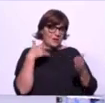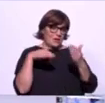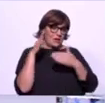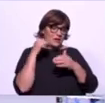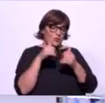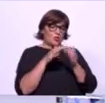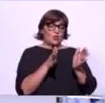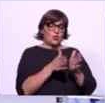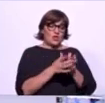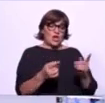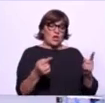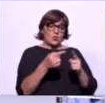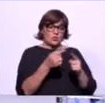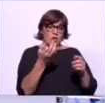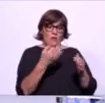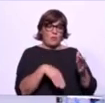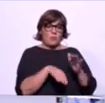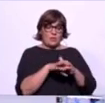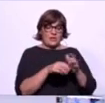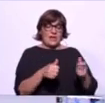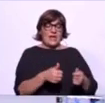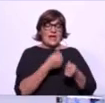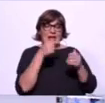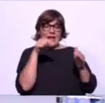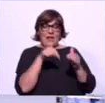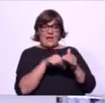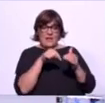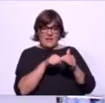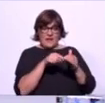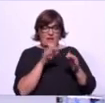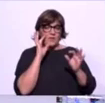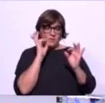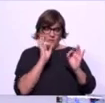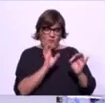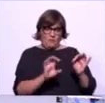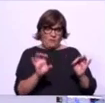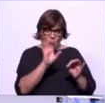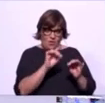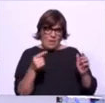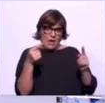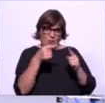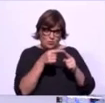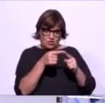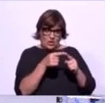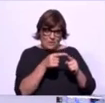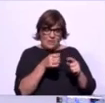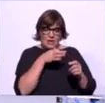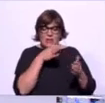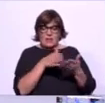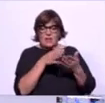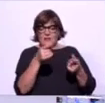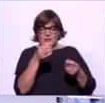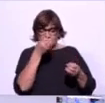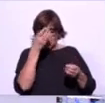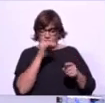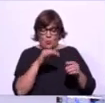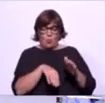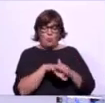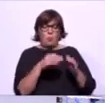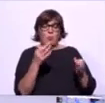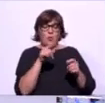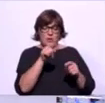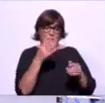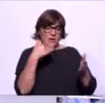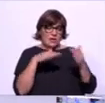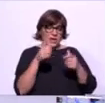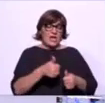toda a gente acusava o Futebol Clube do Porto de ganhar internamente da maneira como ganha, acusavam os cartilheiros, não esquecer que o Futebol Clube do Porto nessa